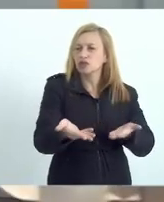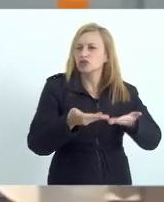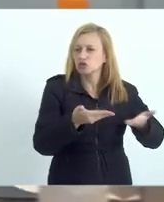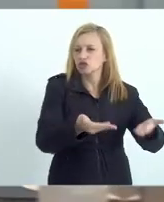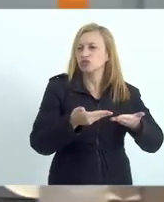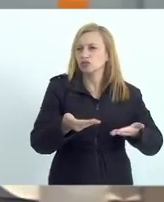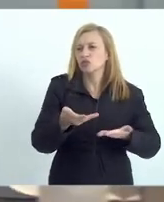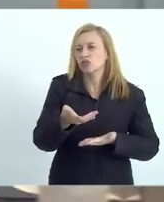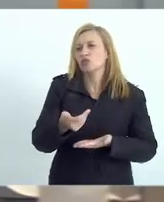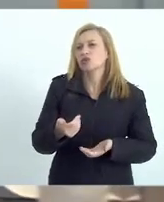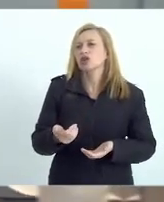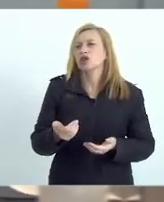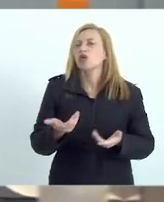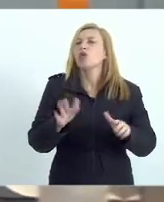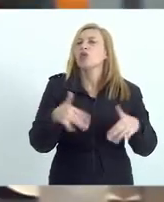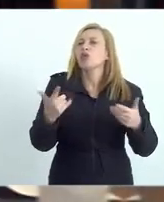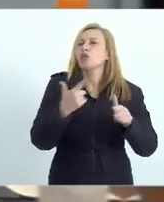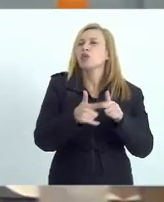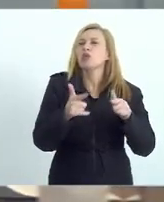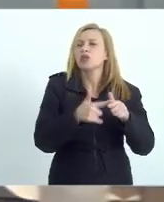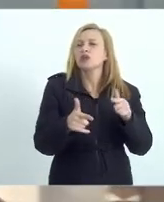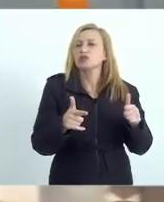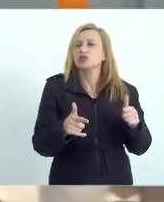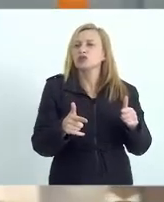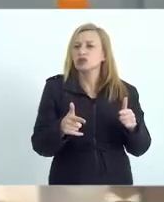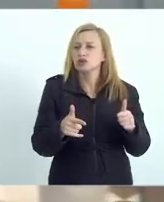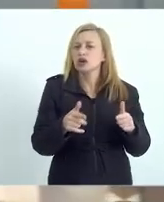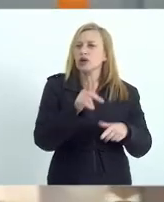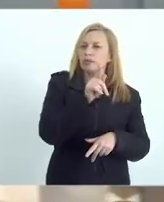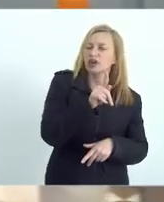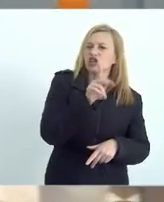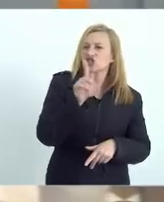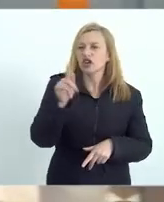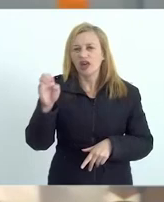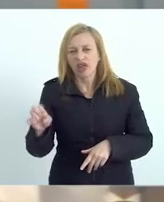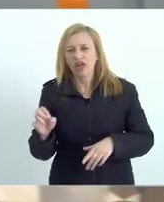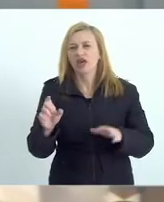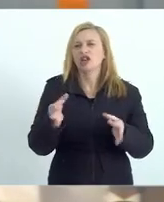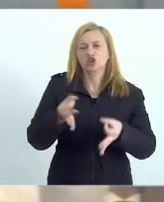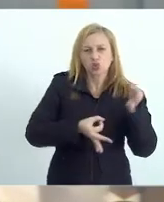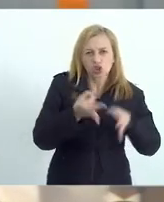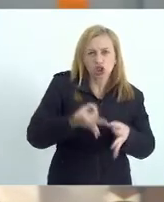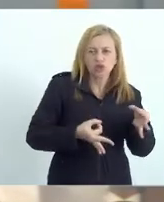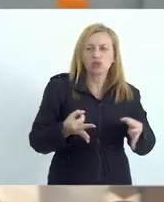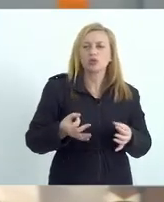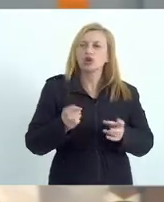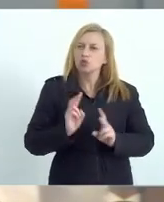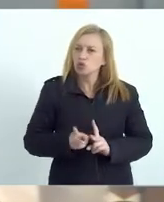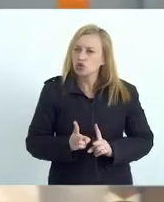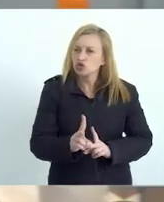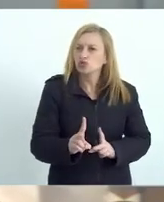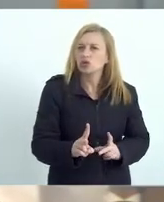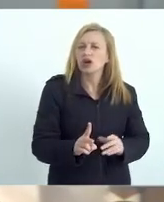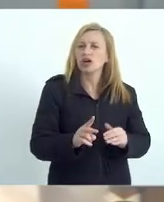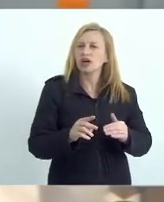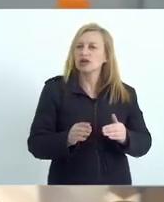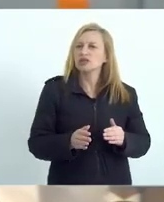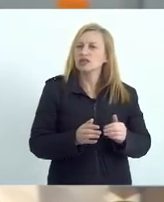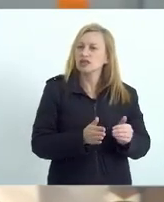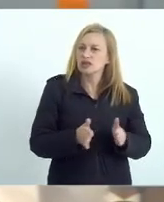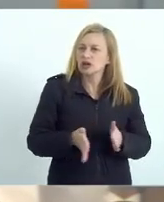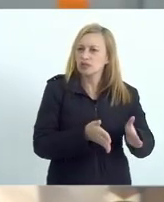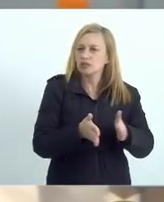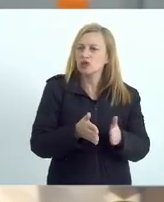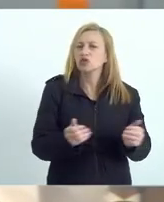superar esse problema o problema é exclusivamente junto à o jurídico e a gente continua esse caminho junto a